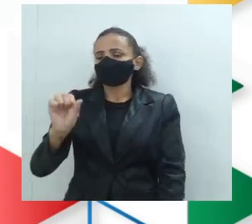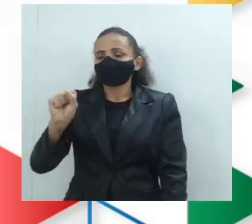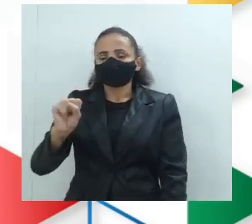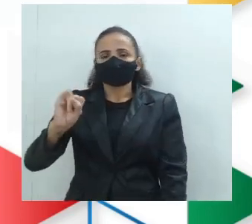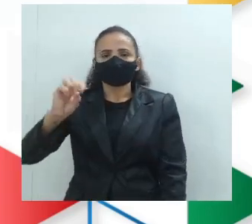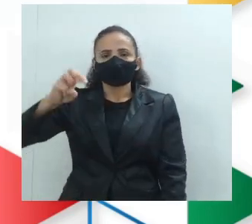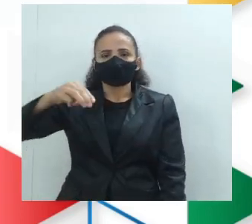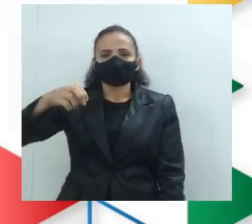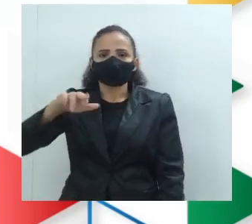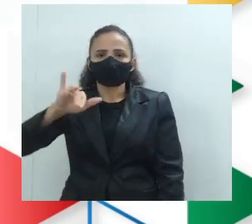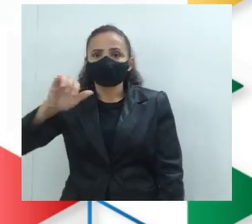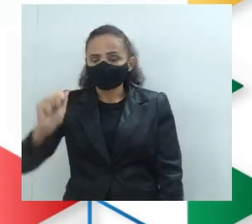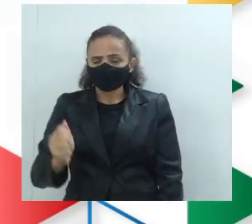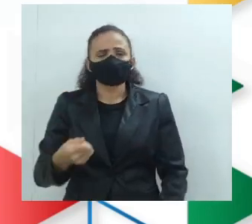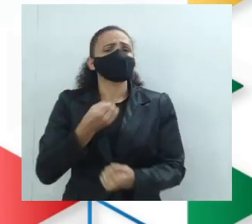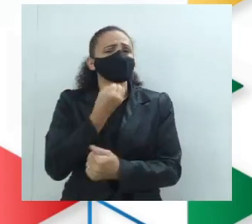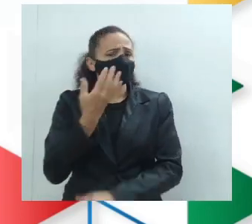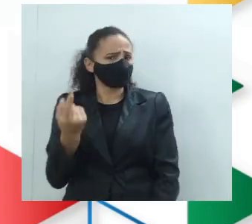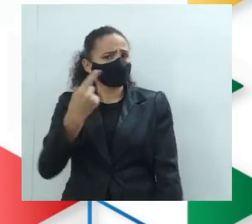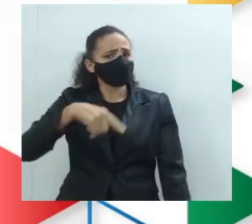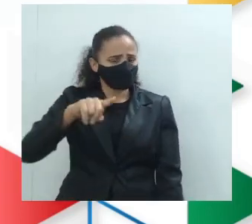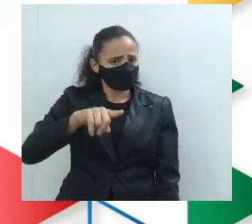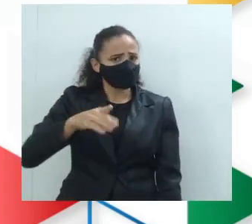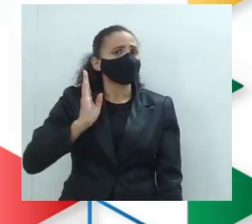ocorre. Claro que isso já foi